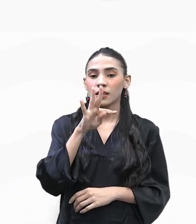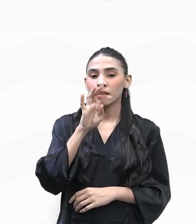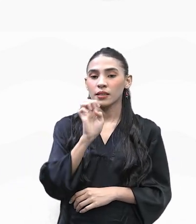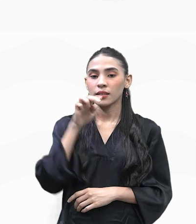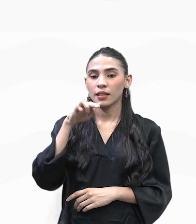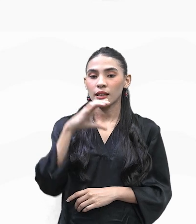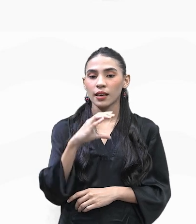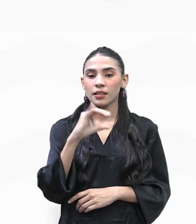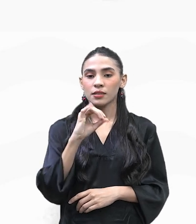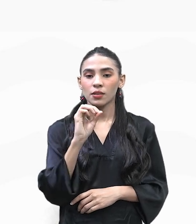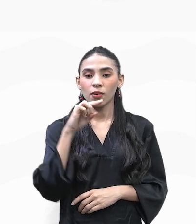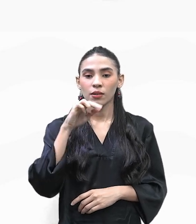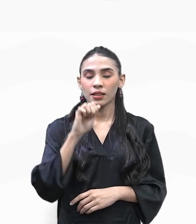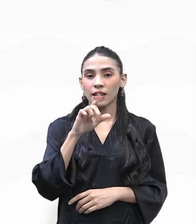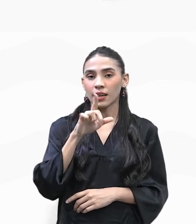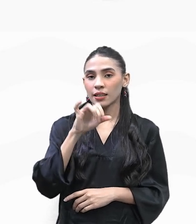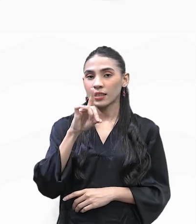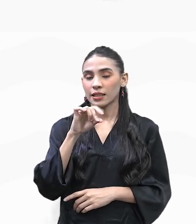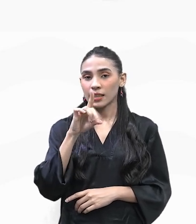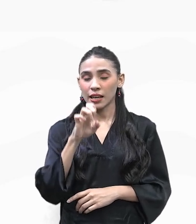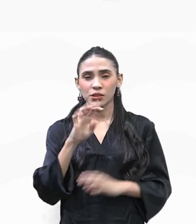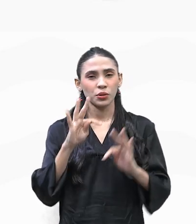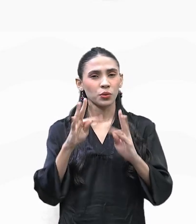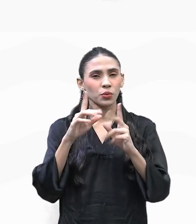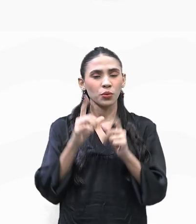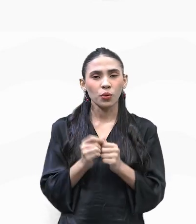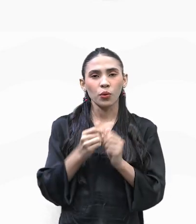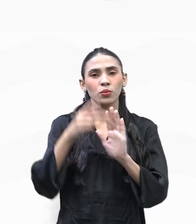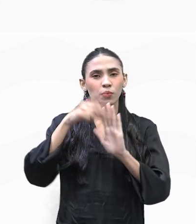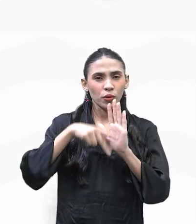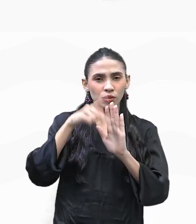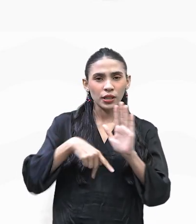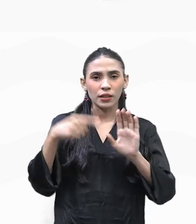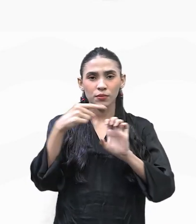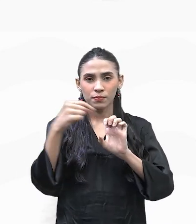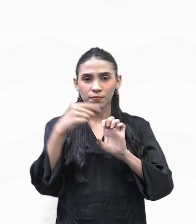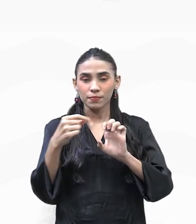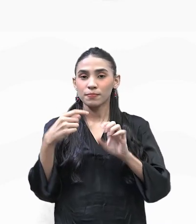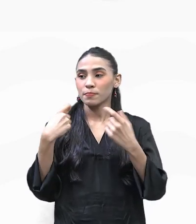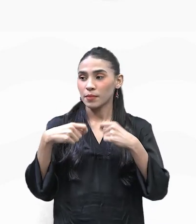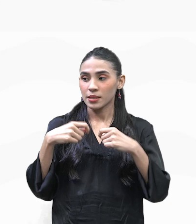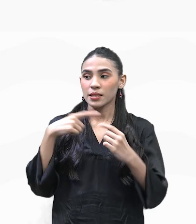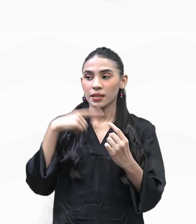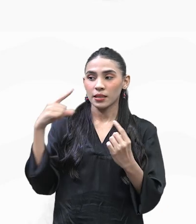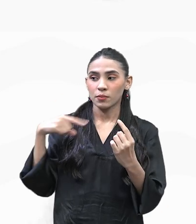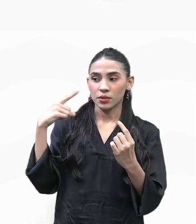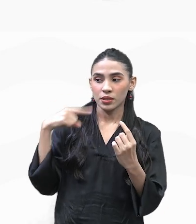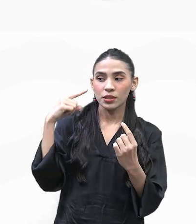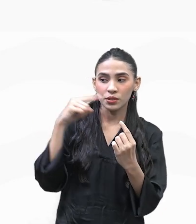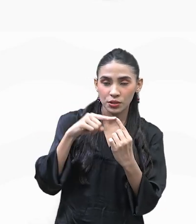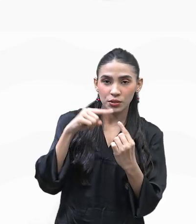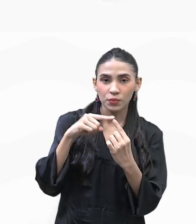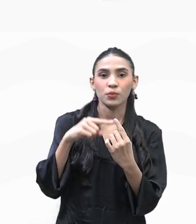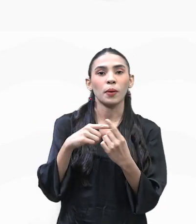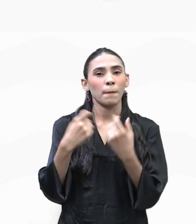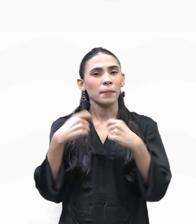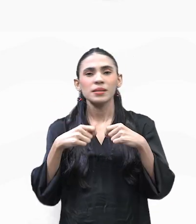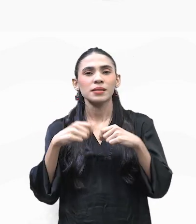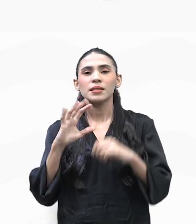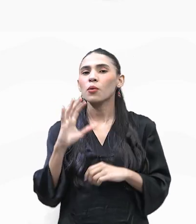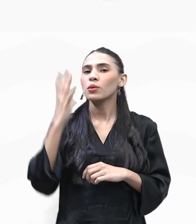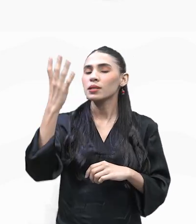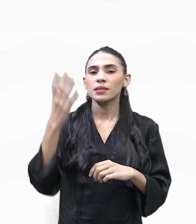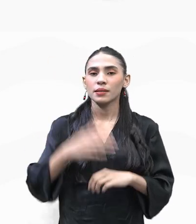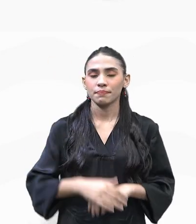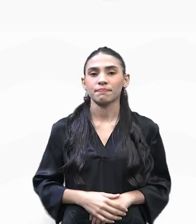intencionalidade. Então, todo empreendimento ele tem que ter ali um objetivo, ele tem que ter uma intenção para acontecer, para